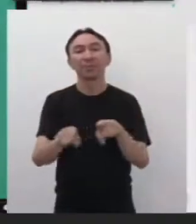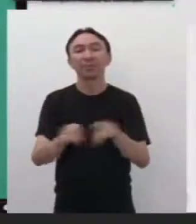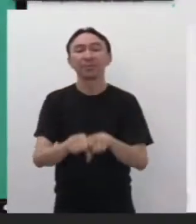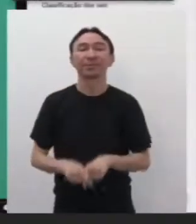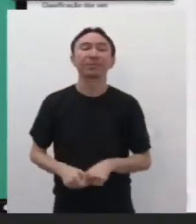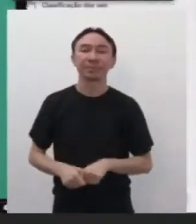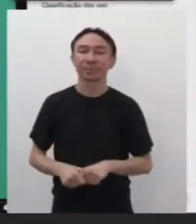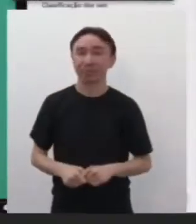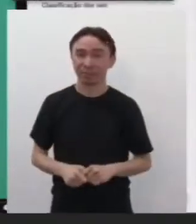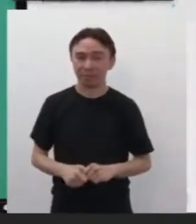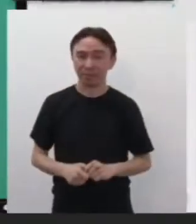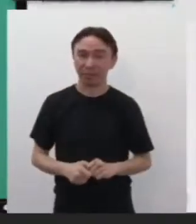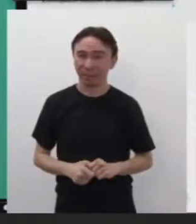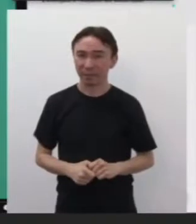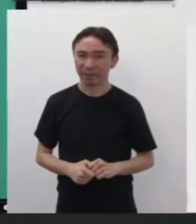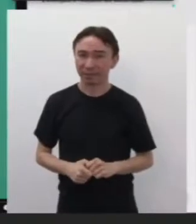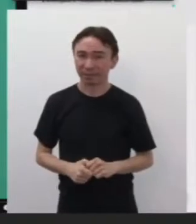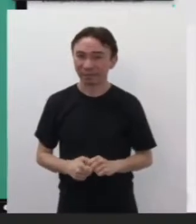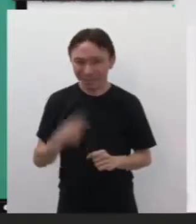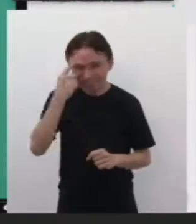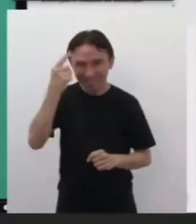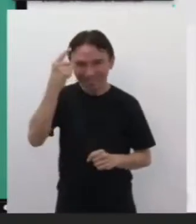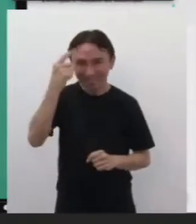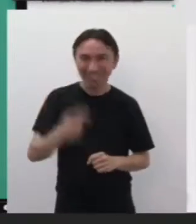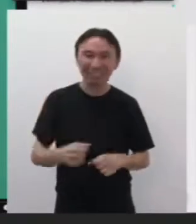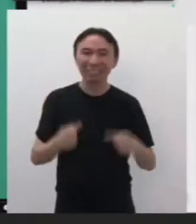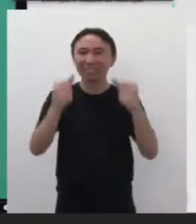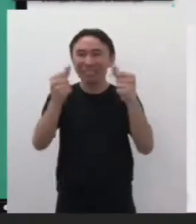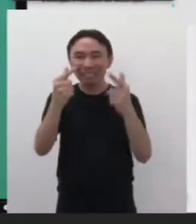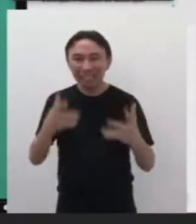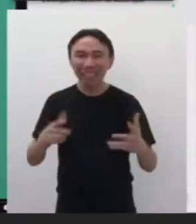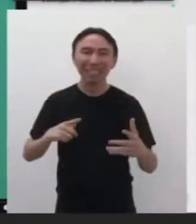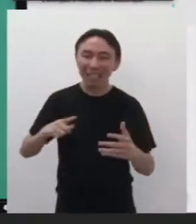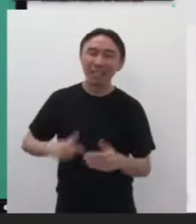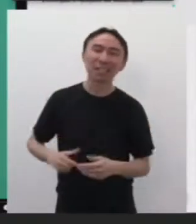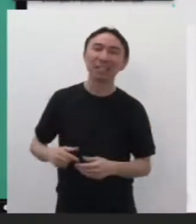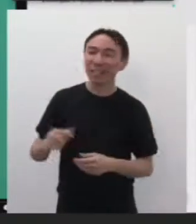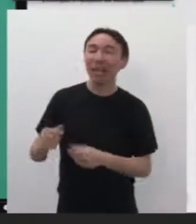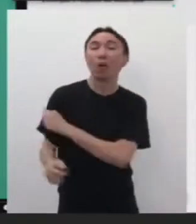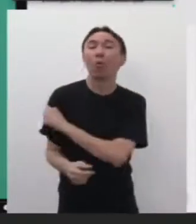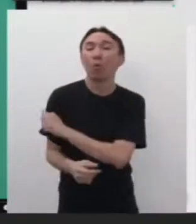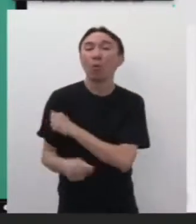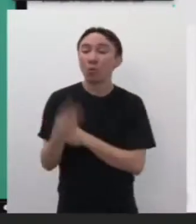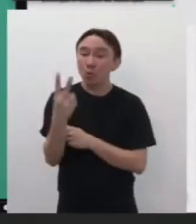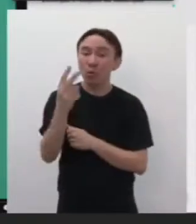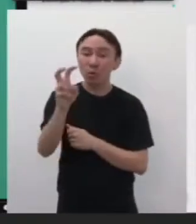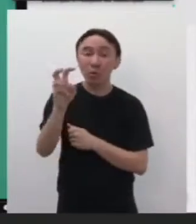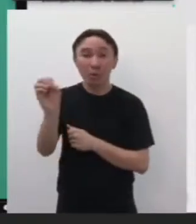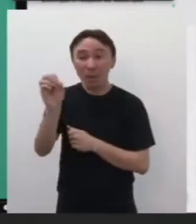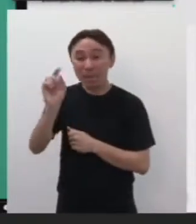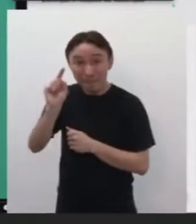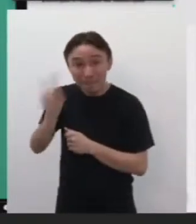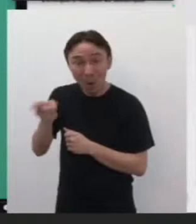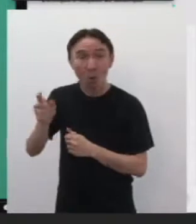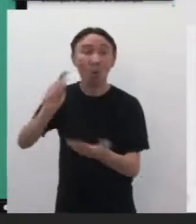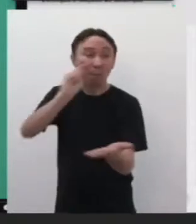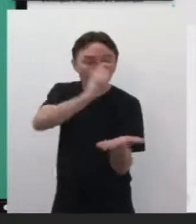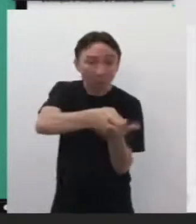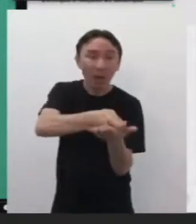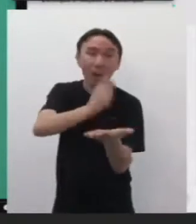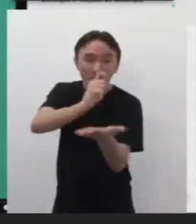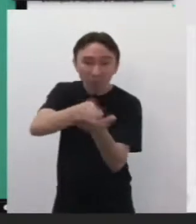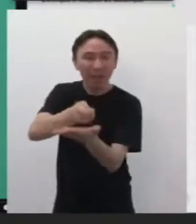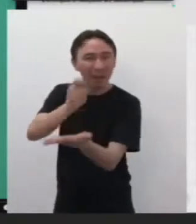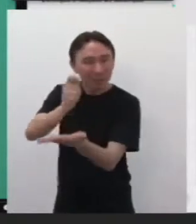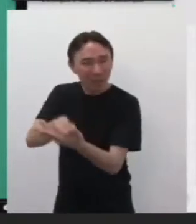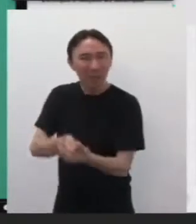E quando eu falei lá no início, né, que a gente tem 250 mil alunos pagantes e que o nosso método é muito comprovado e é